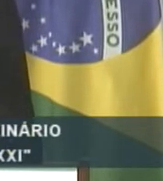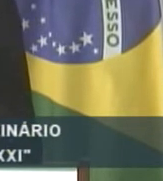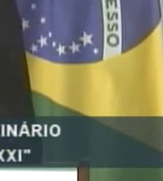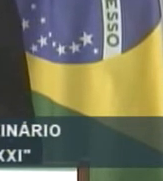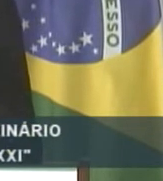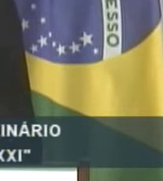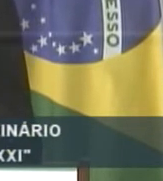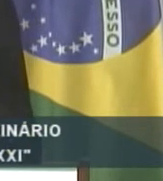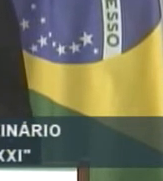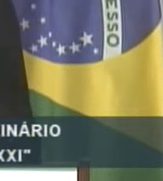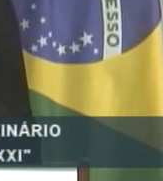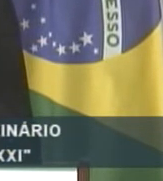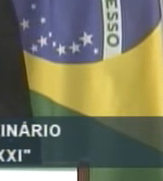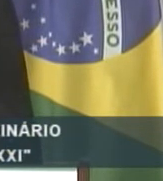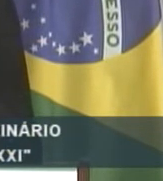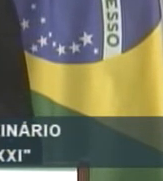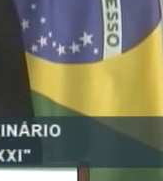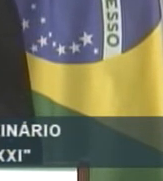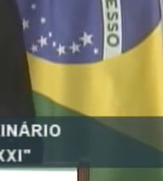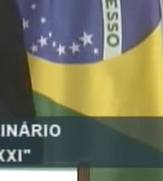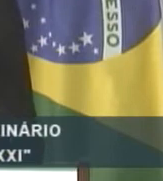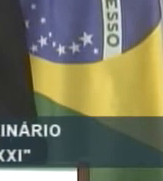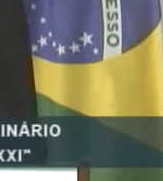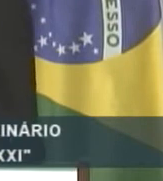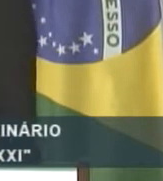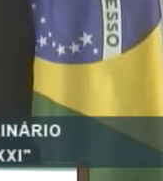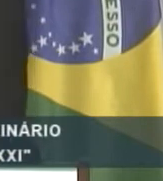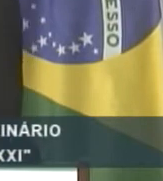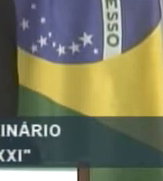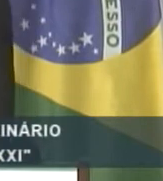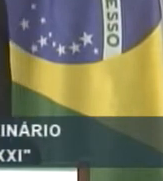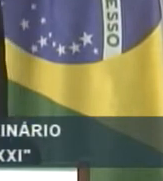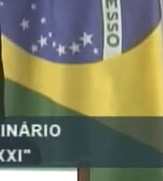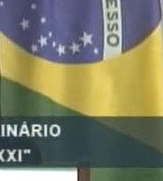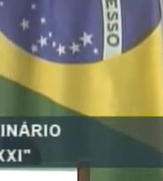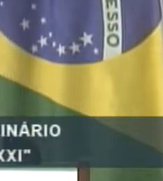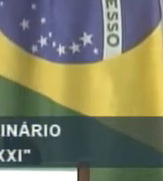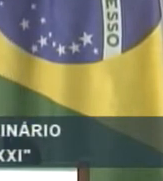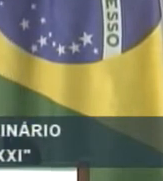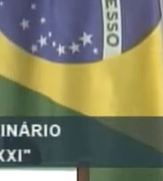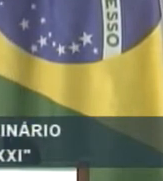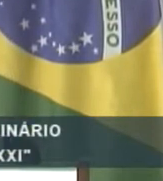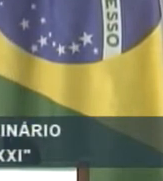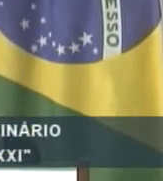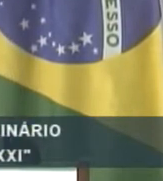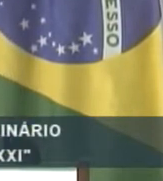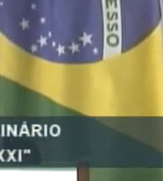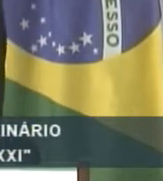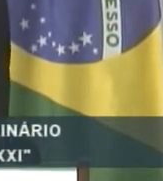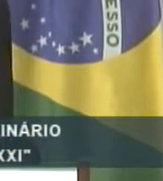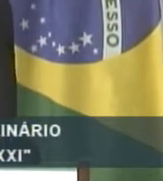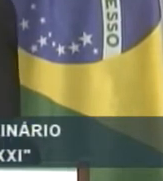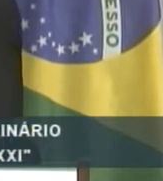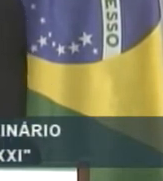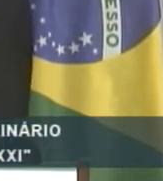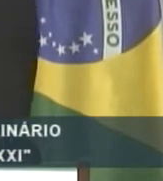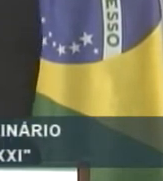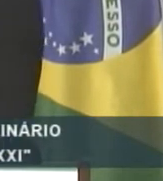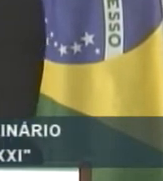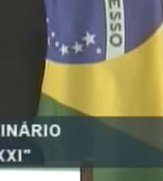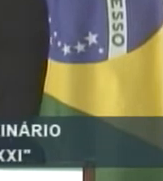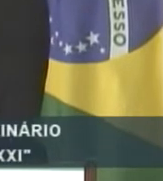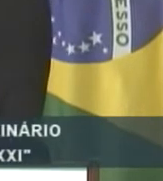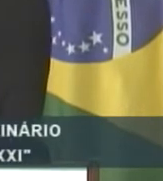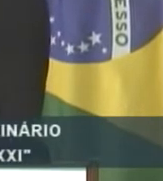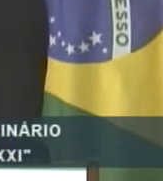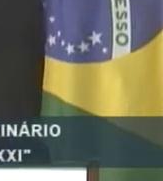eleita presidenta de um dos países mais dinâmicos, que mais rapidamente cresce. Senhora presidenta, muito obrigado